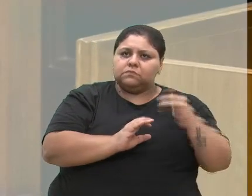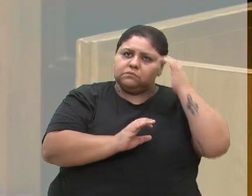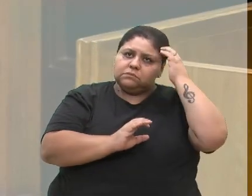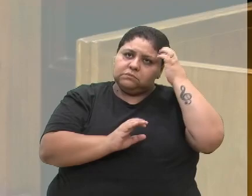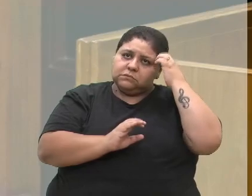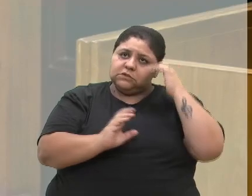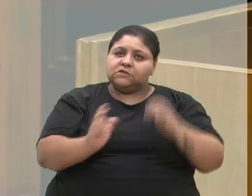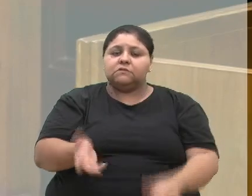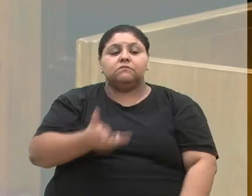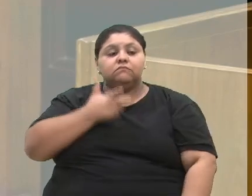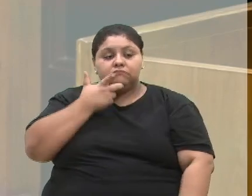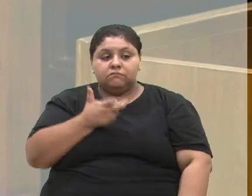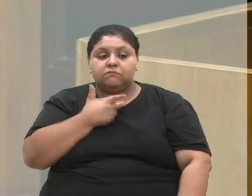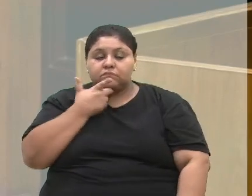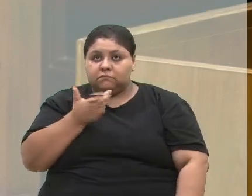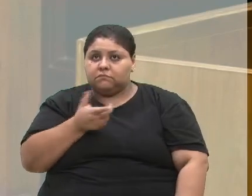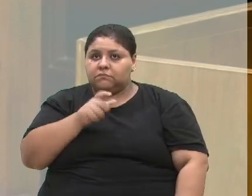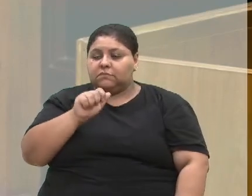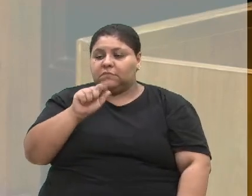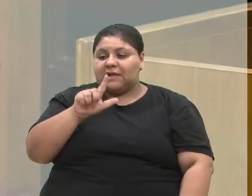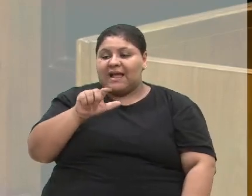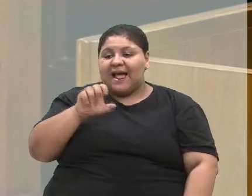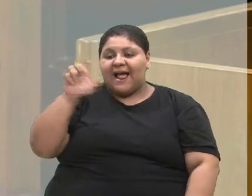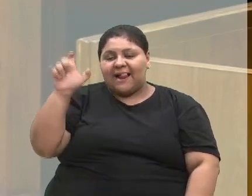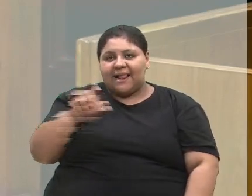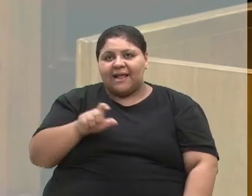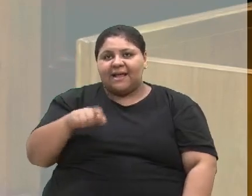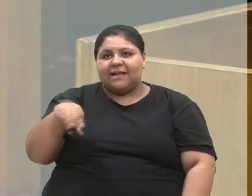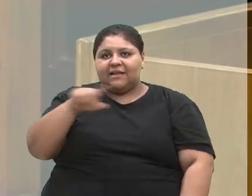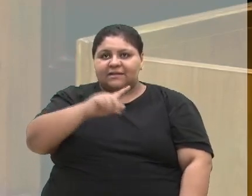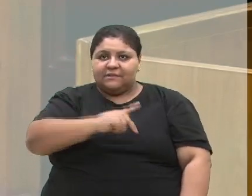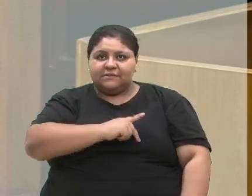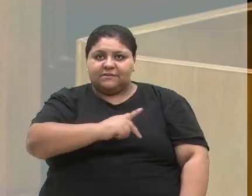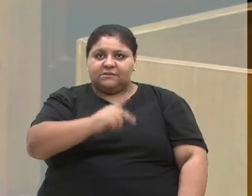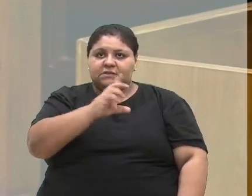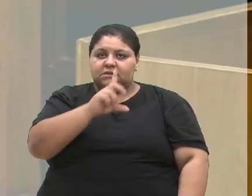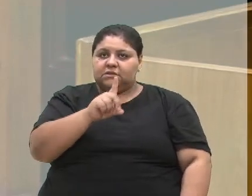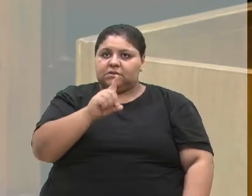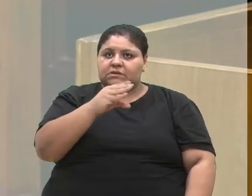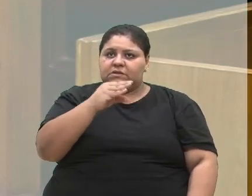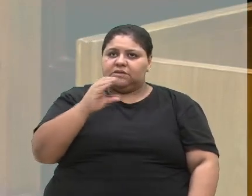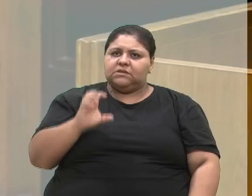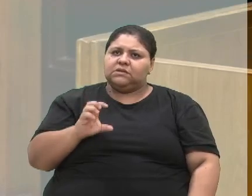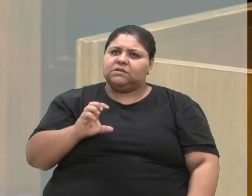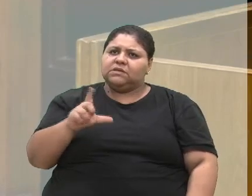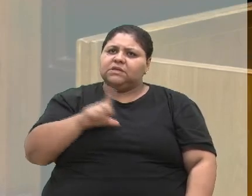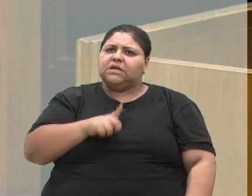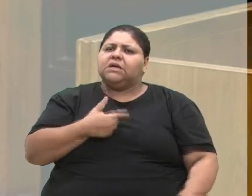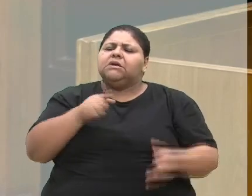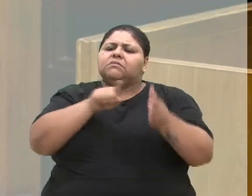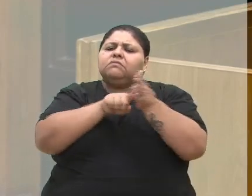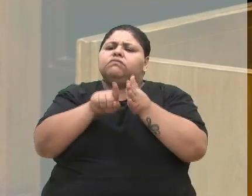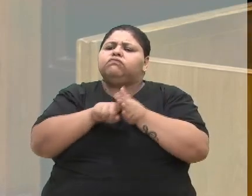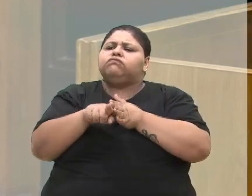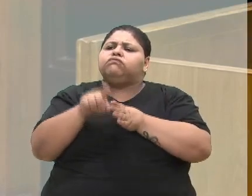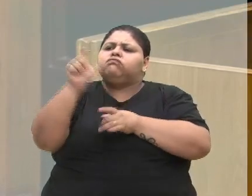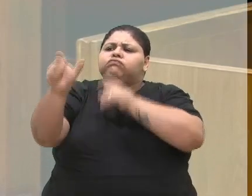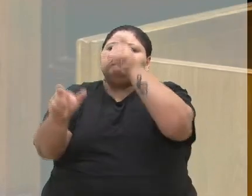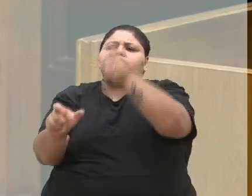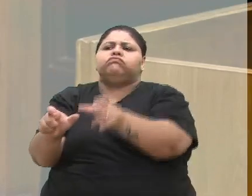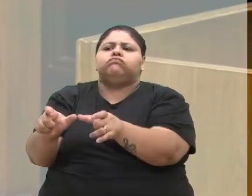dessas manifestações, né, que é o Alex Tonieto, a nossa presidente da DCE, a Janete Buniati, tem questionado muito as pessoas nos